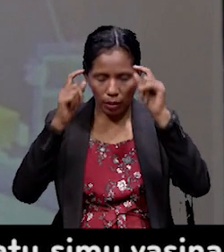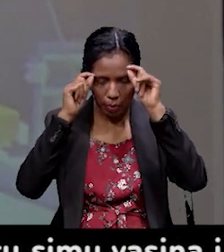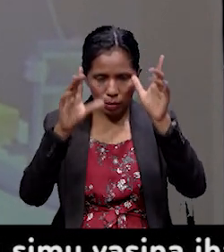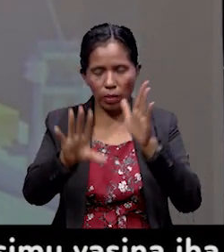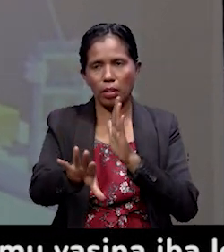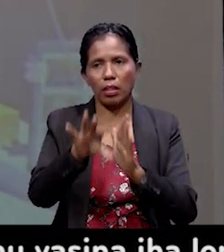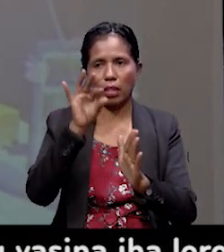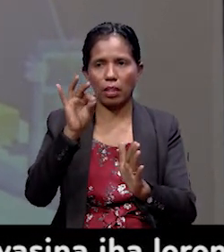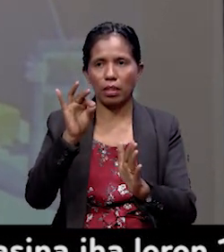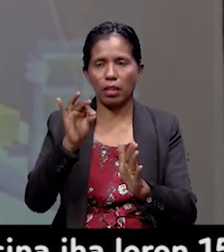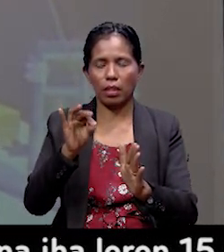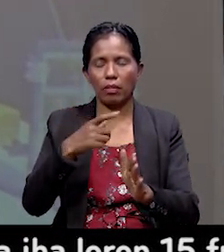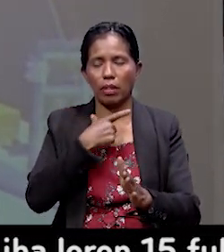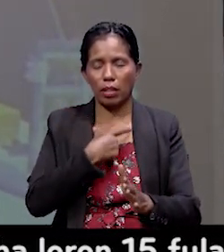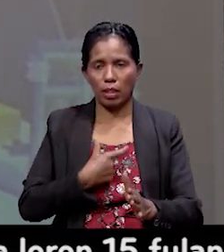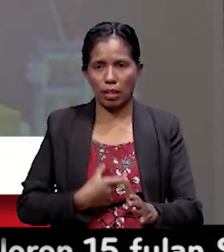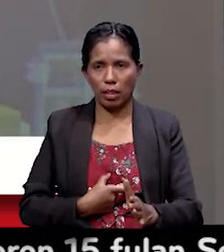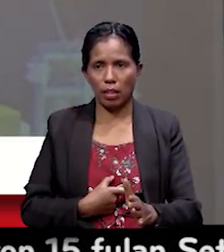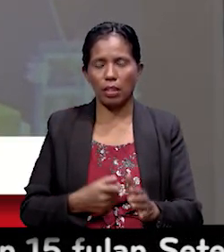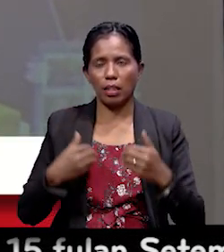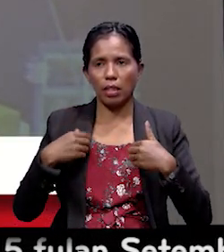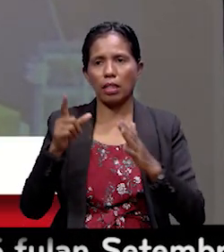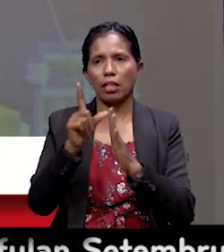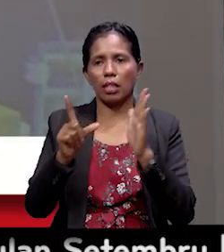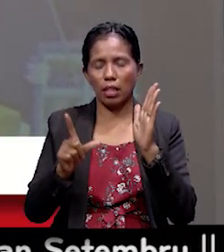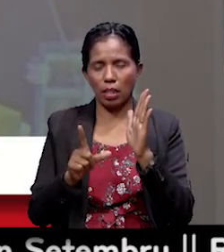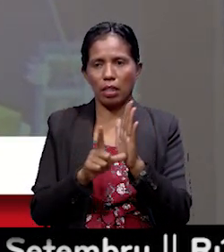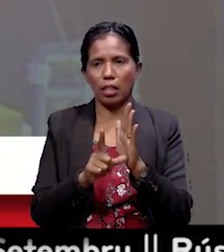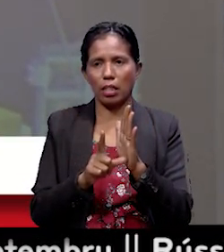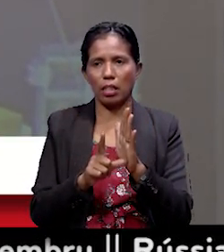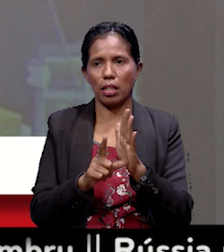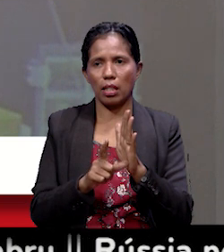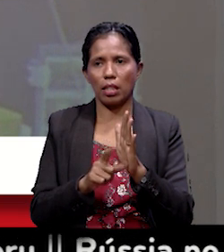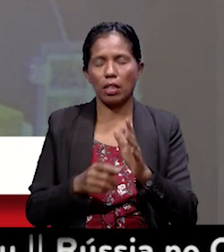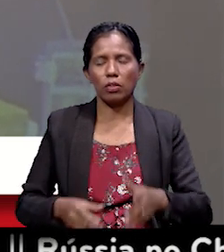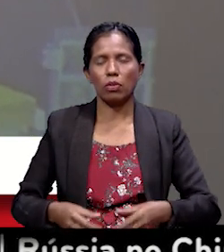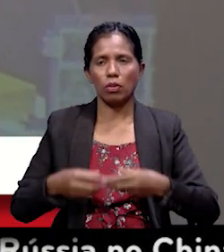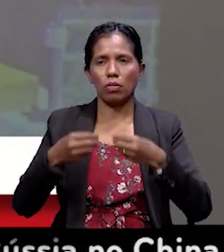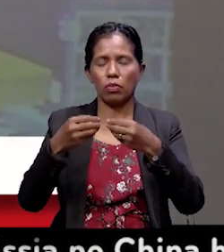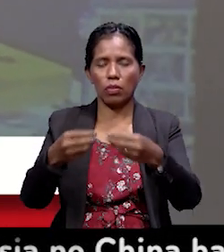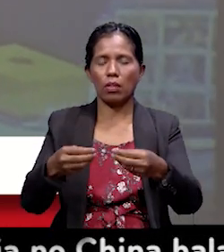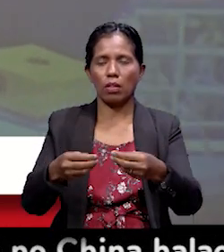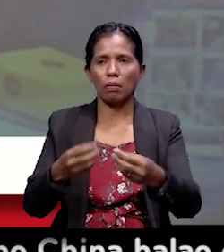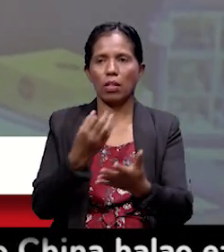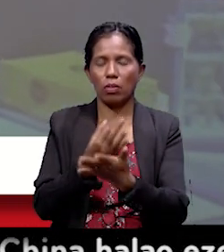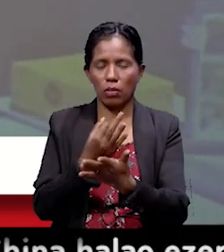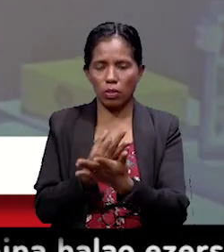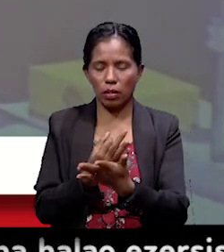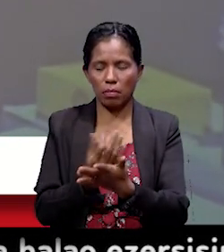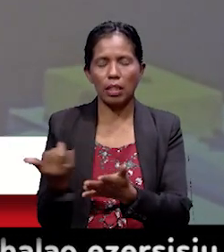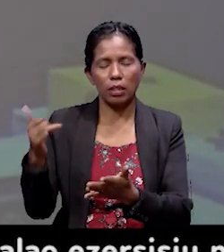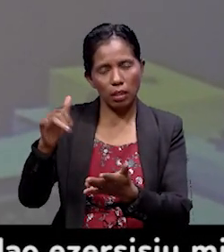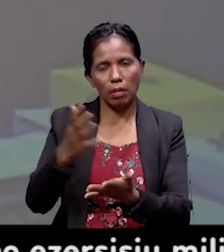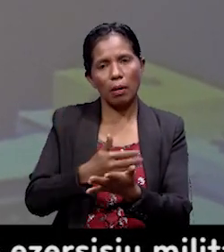retan medalha que saída e a lei para atu for osamba sir nebe